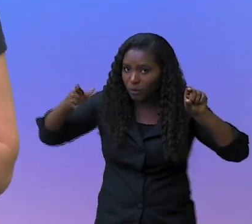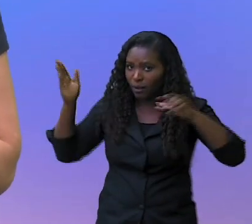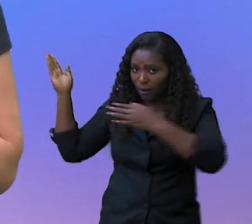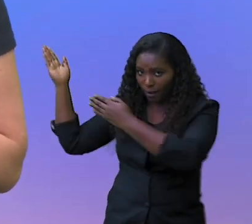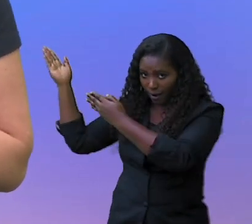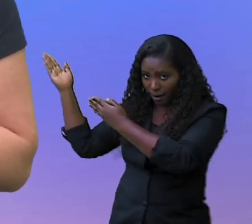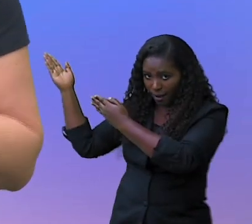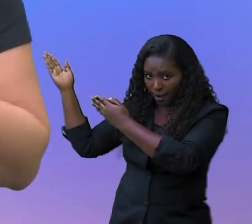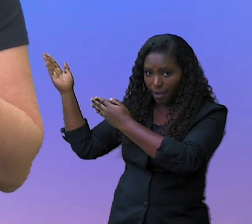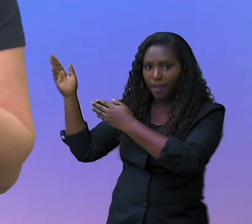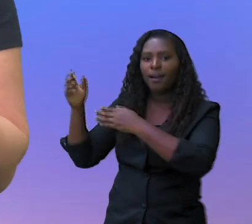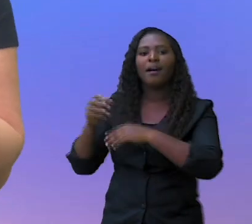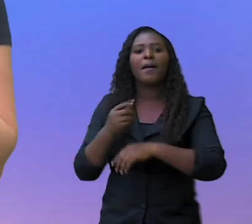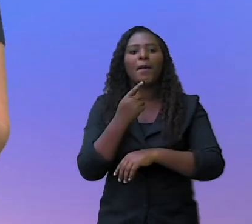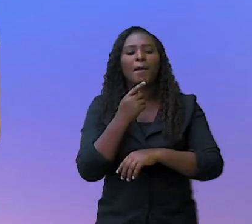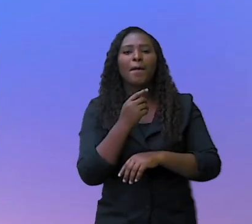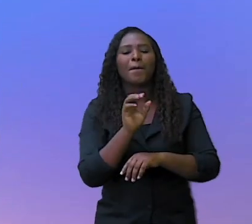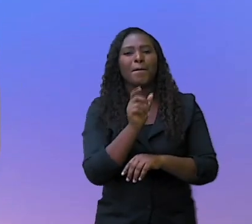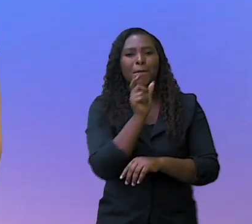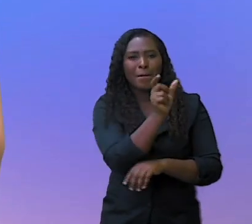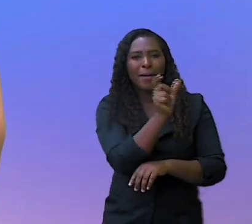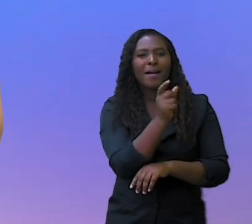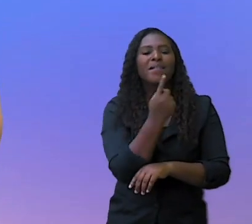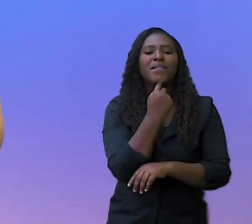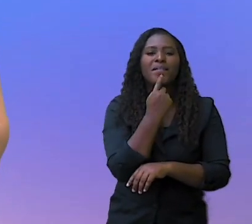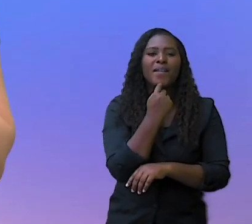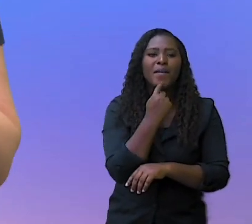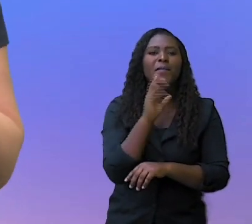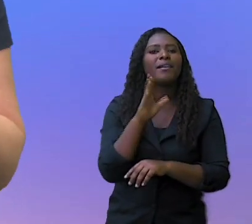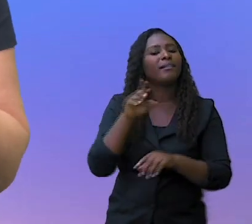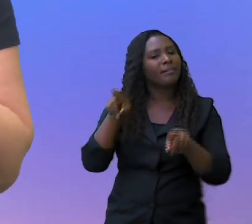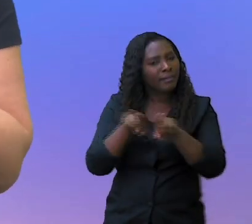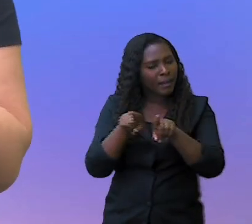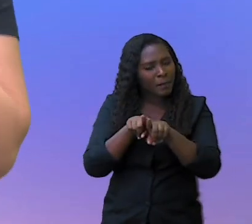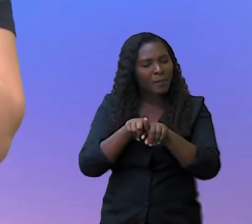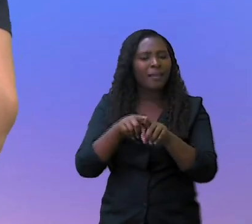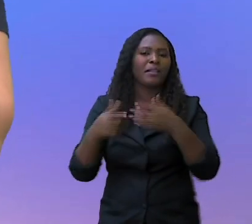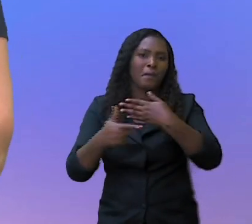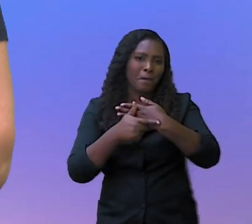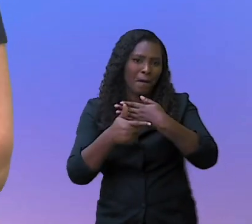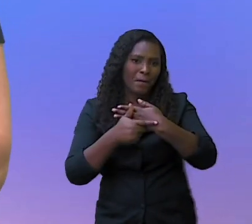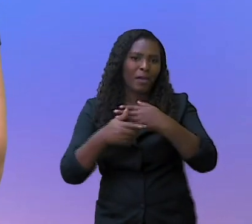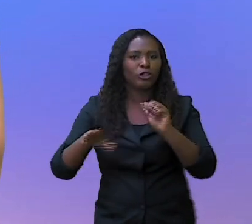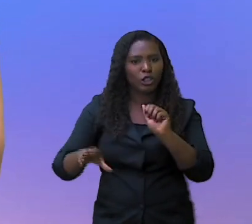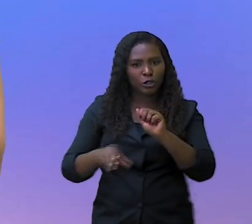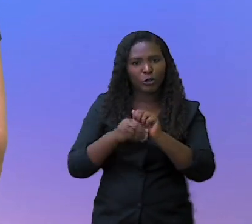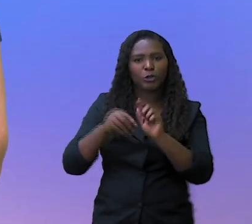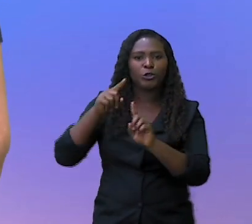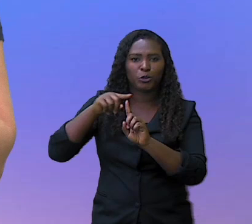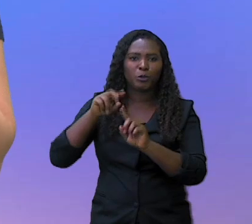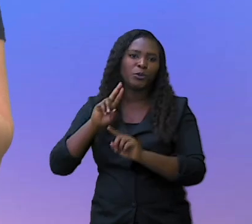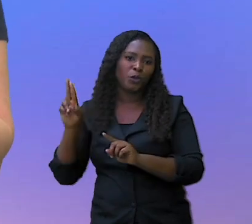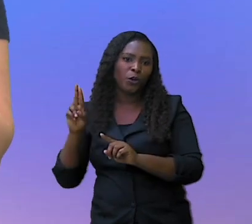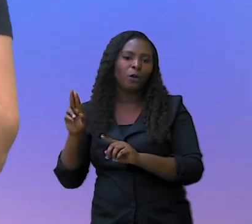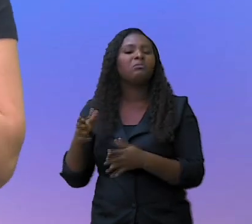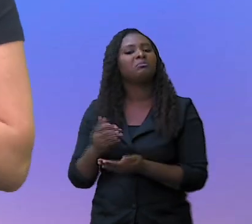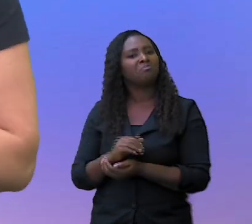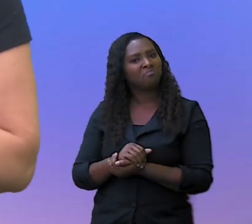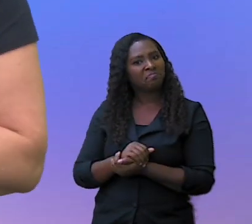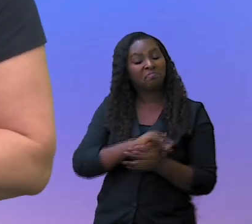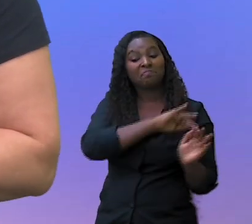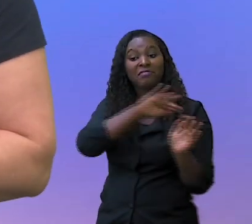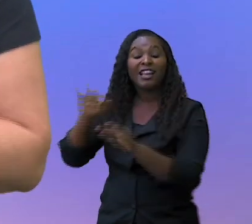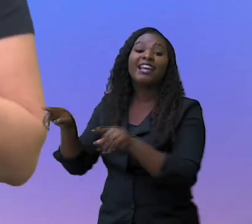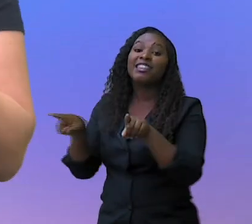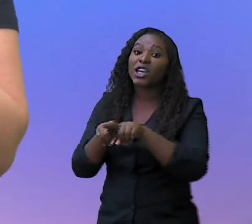adjunto adnominal. Aquele professor reprovou o aluno de propósito. E aí, esse aquele